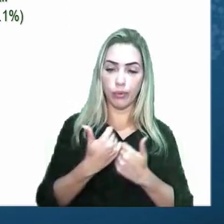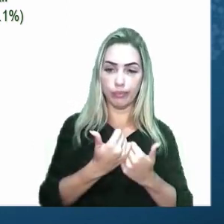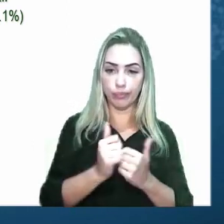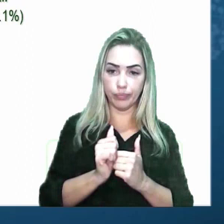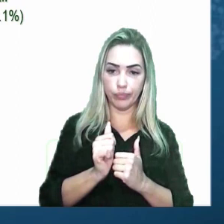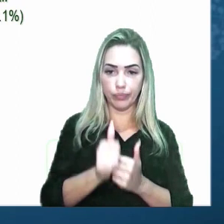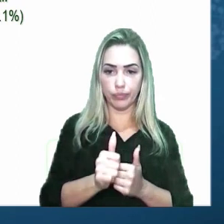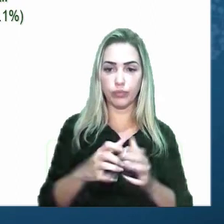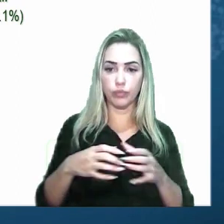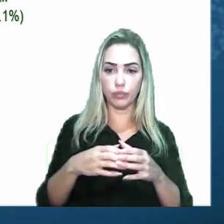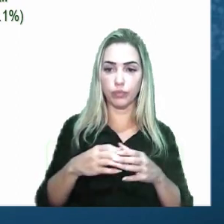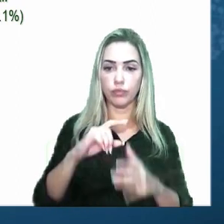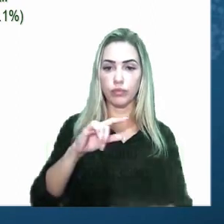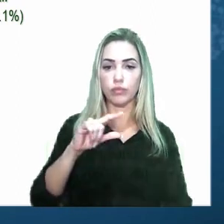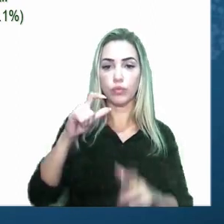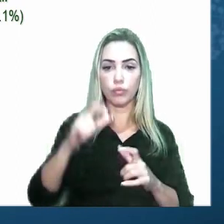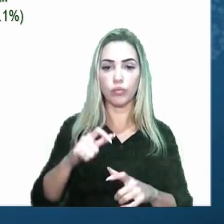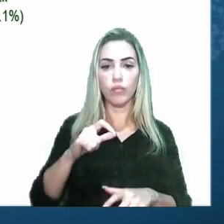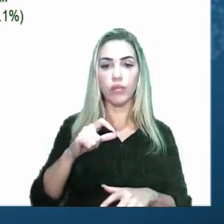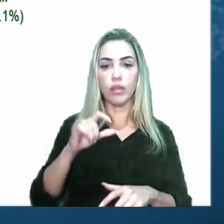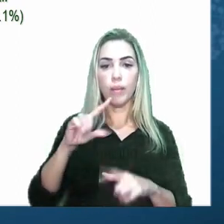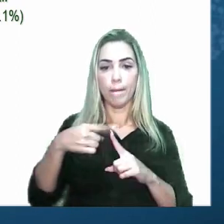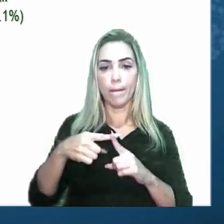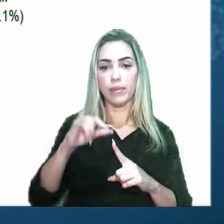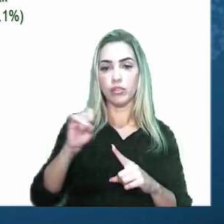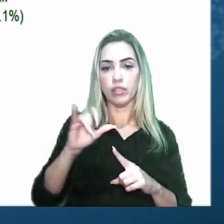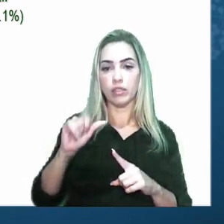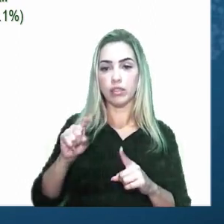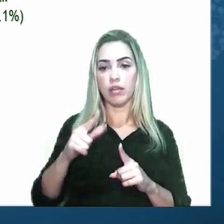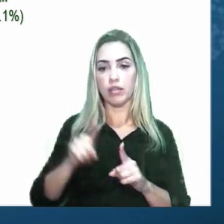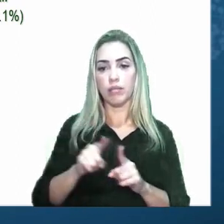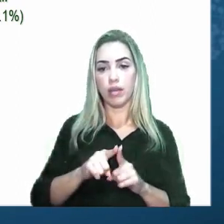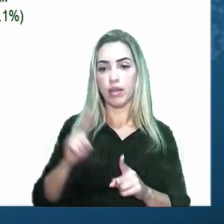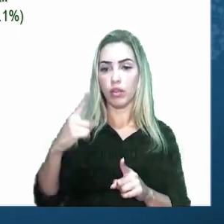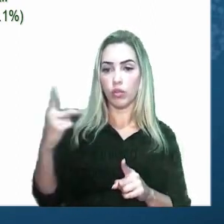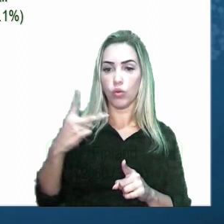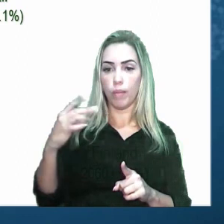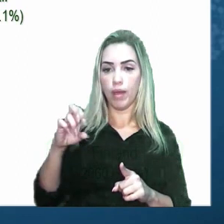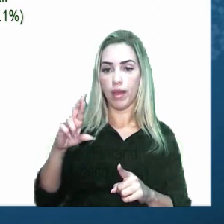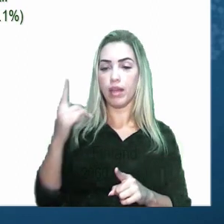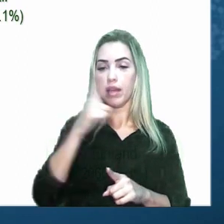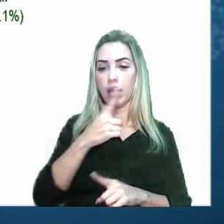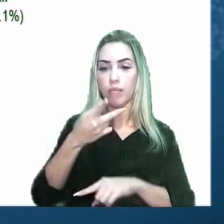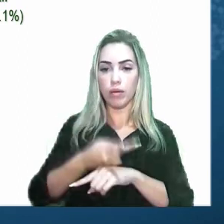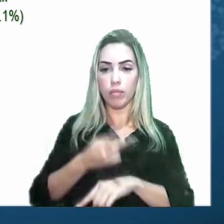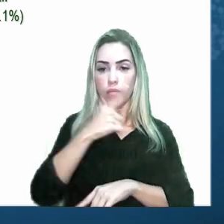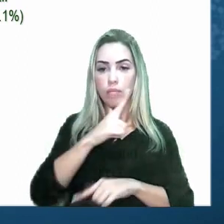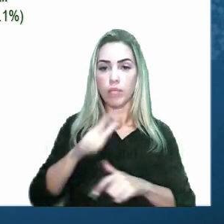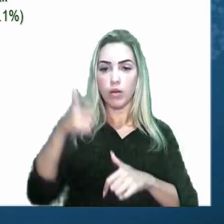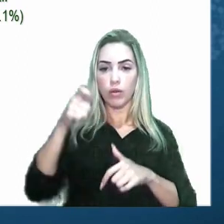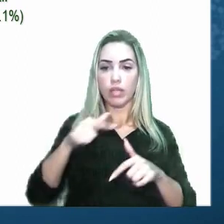na GSK, mas a doutora Penny Hidden, na Merck, nós ganhamos o prêmio do Lancet como melhor trabalho do ano,